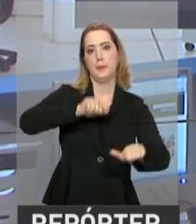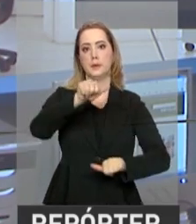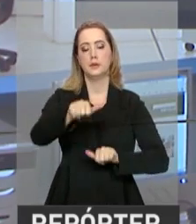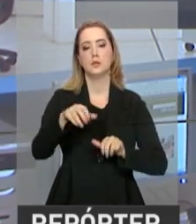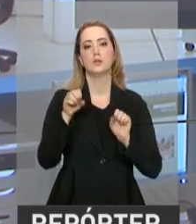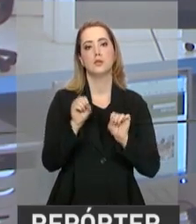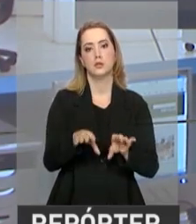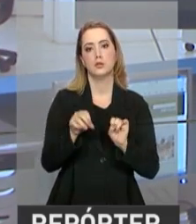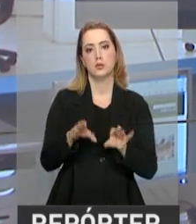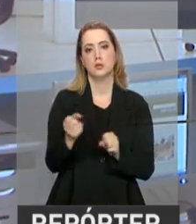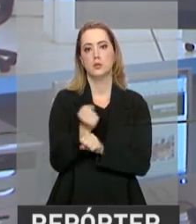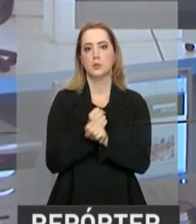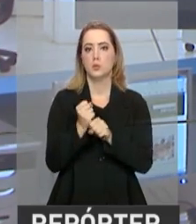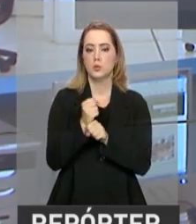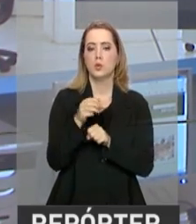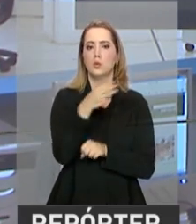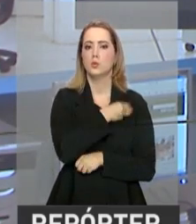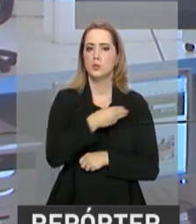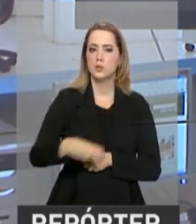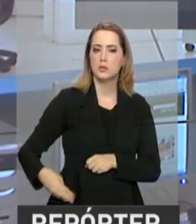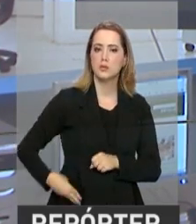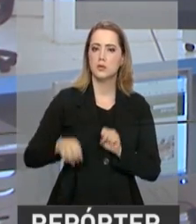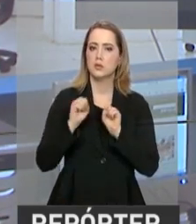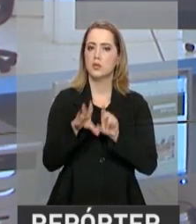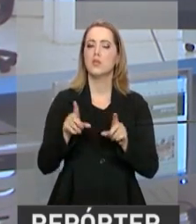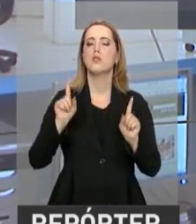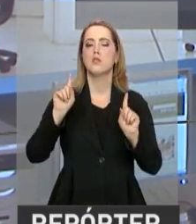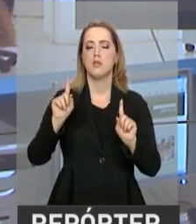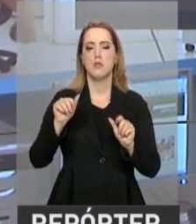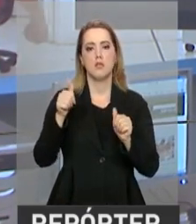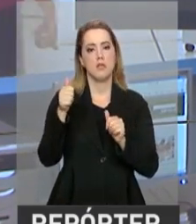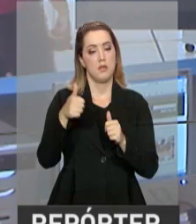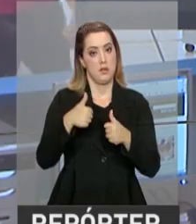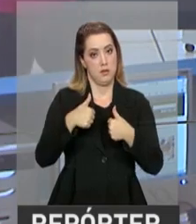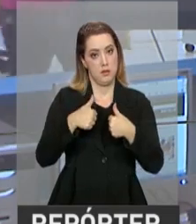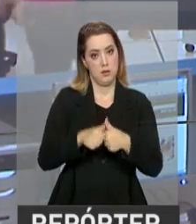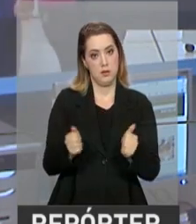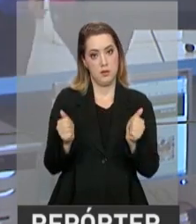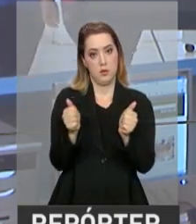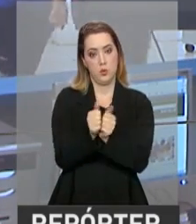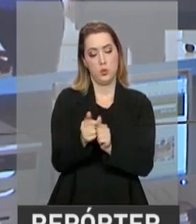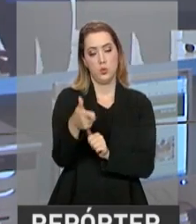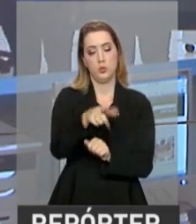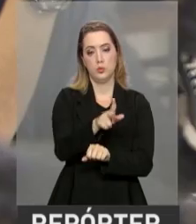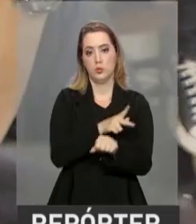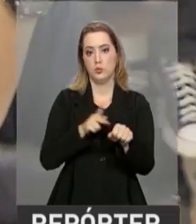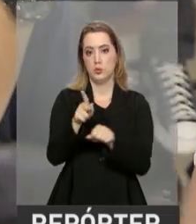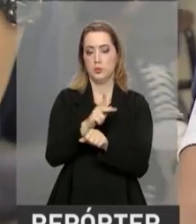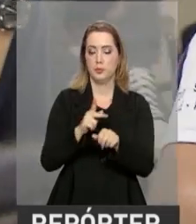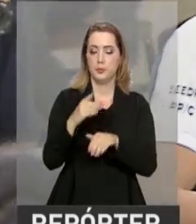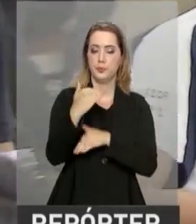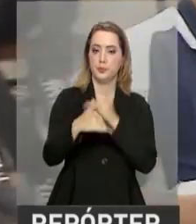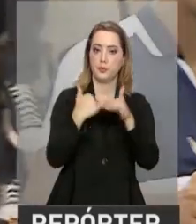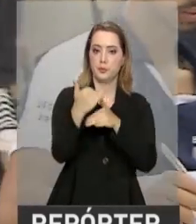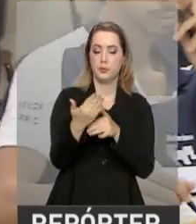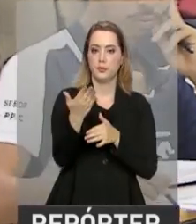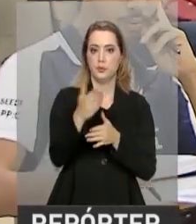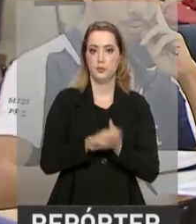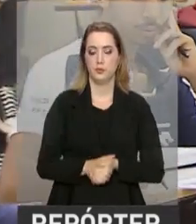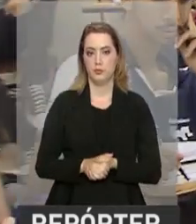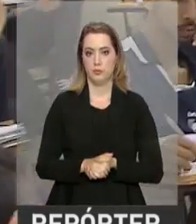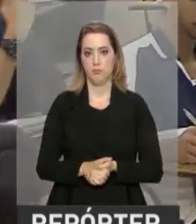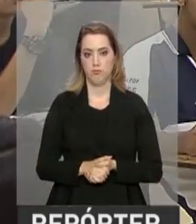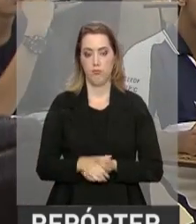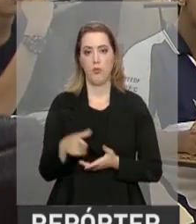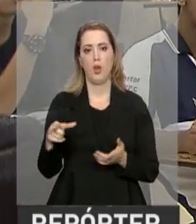anos e segundo o Ministério da Educação está em sintonia com modelos de países mais desenvolvidos conteúdos